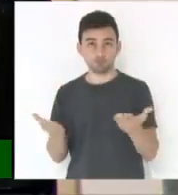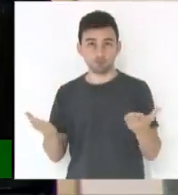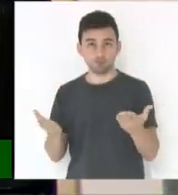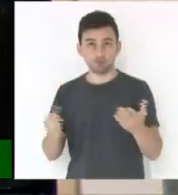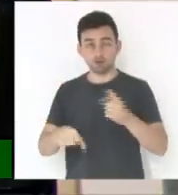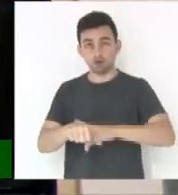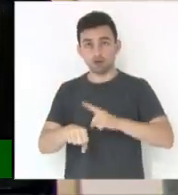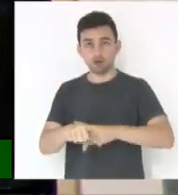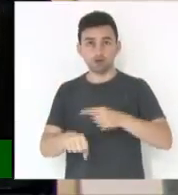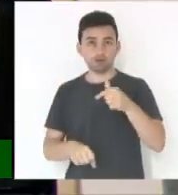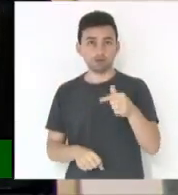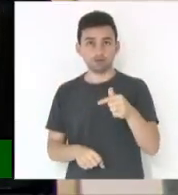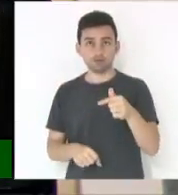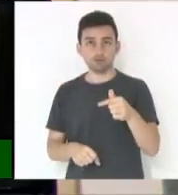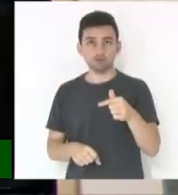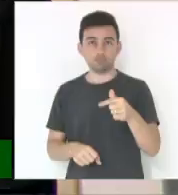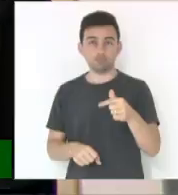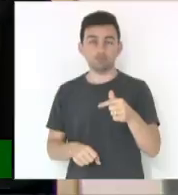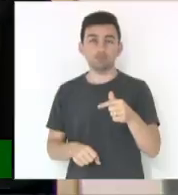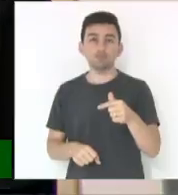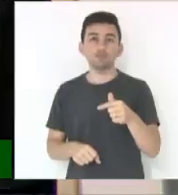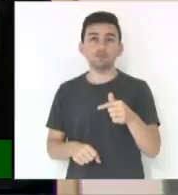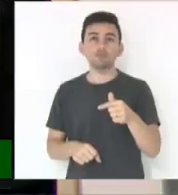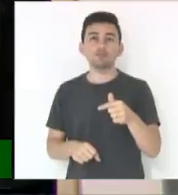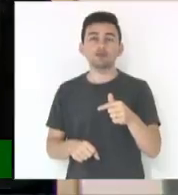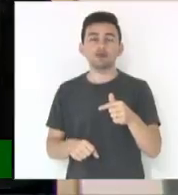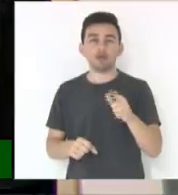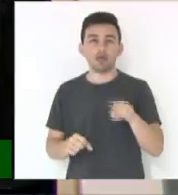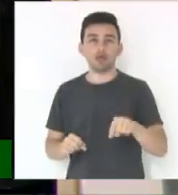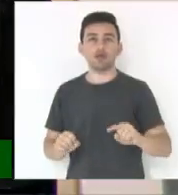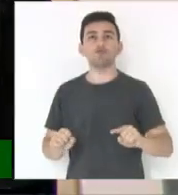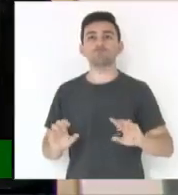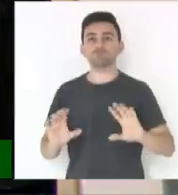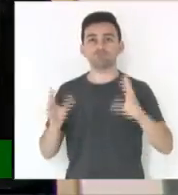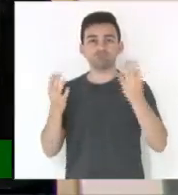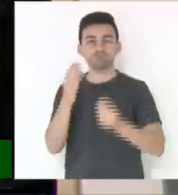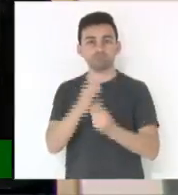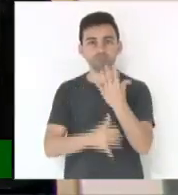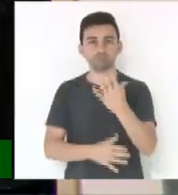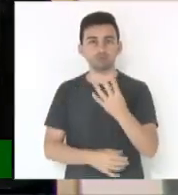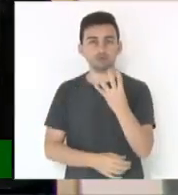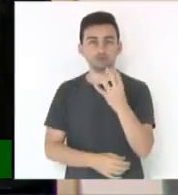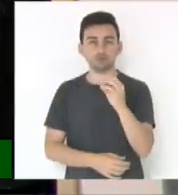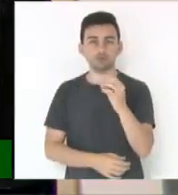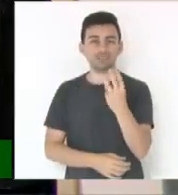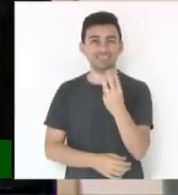horas, homenagem aos 30 anos de existência do Sintesp.